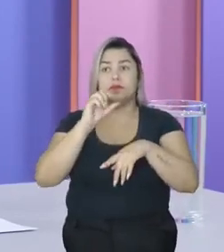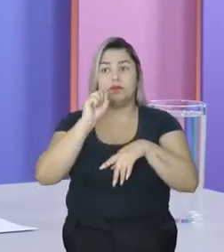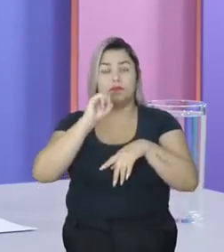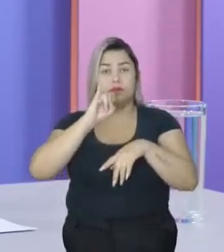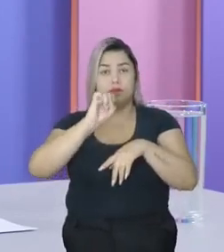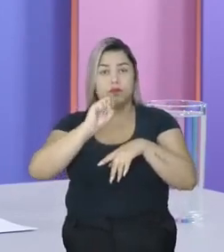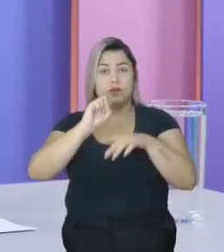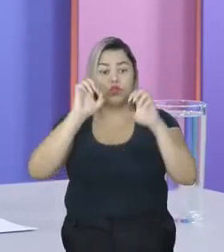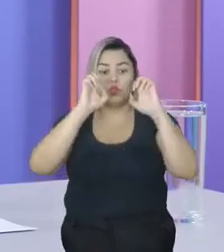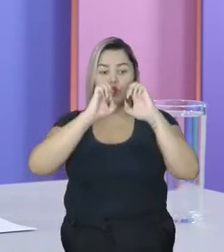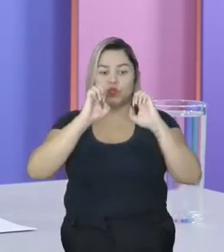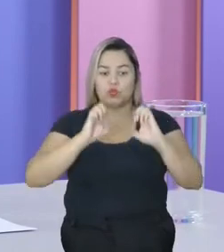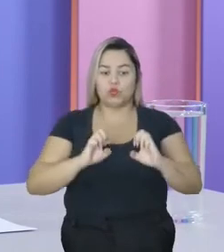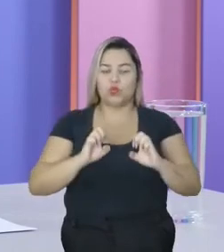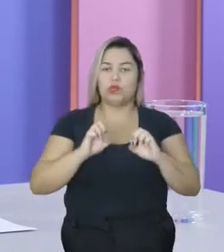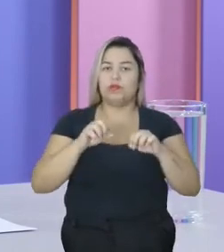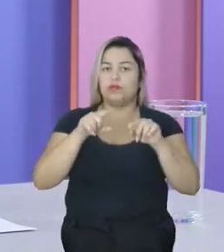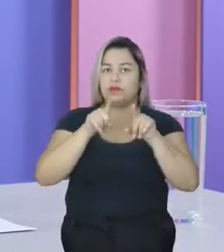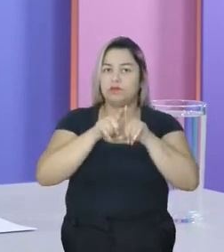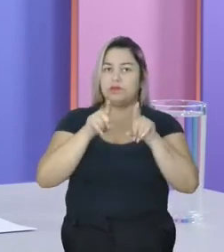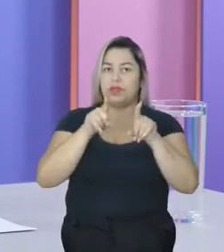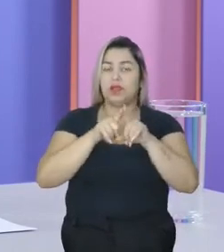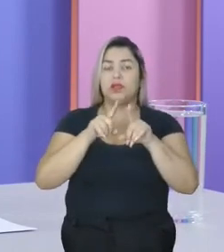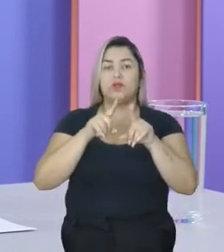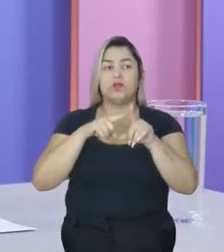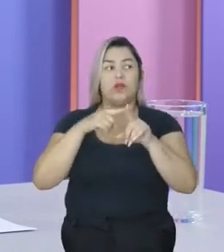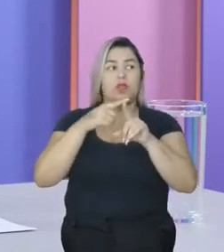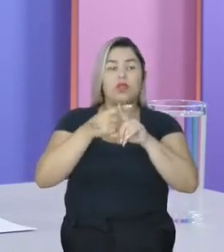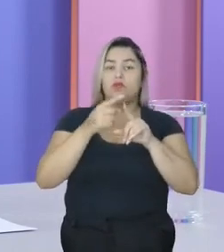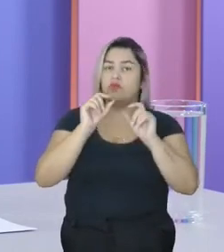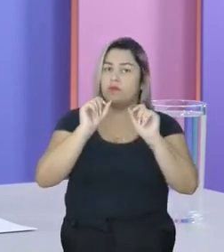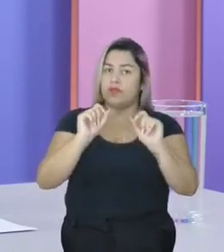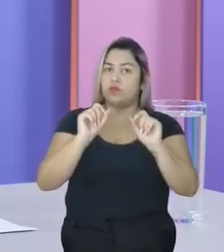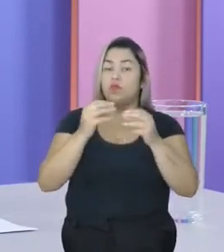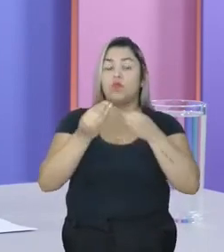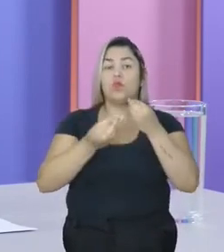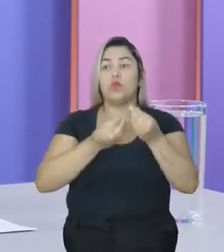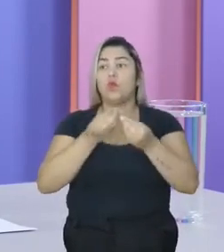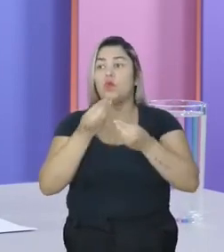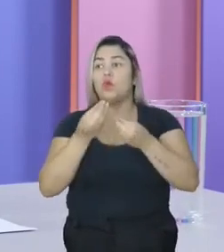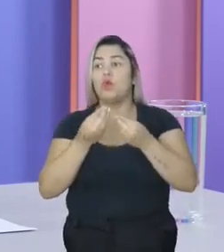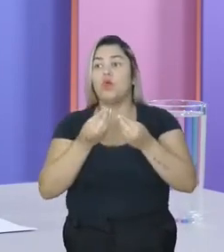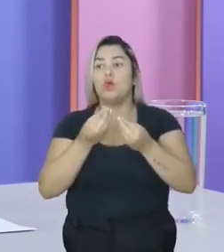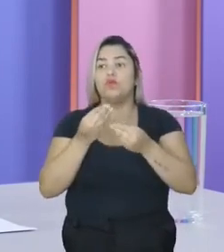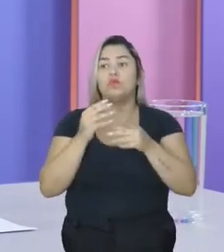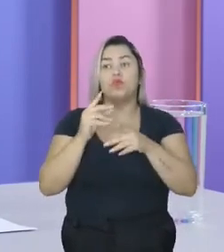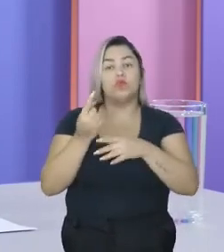altamente estruturadas, com alto rendimento econômico, e está